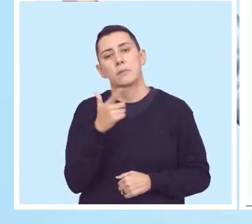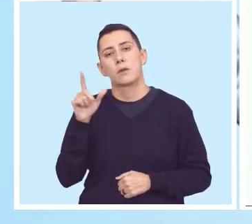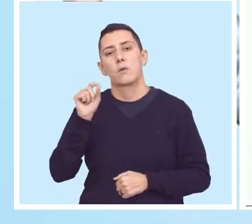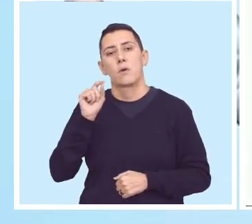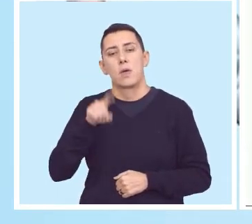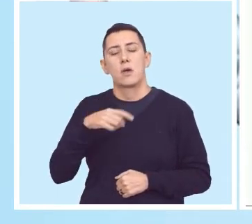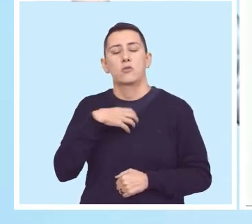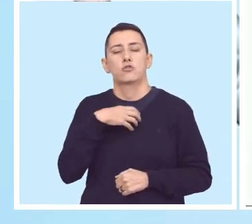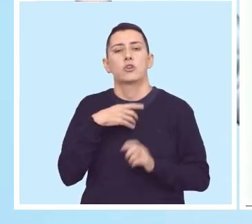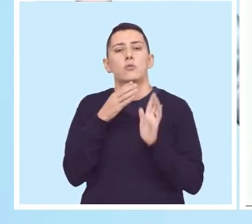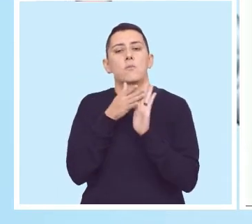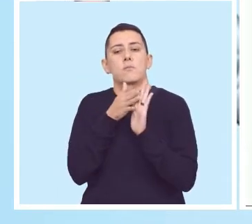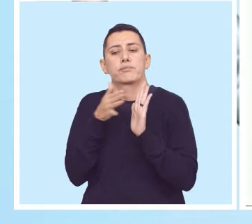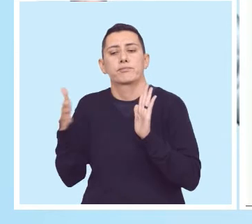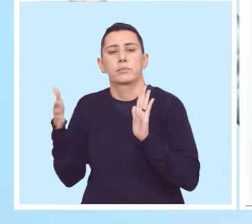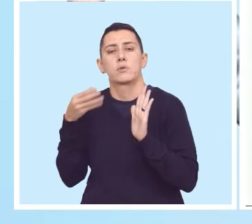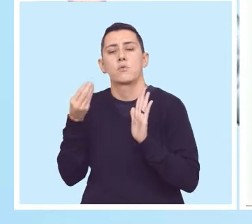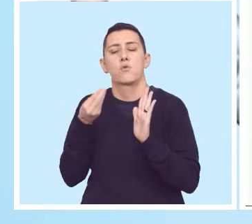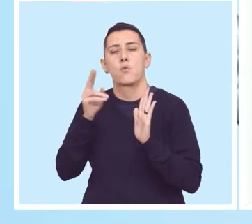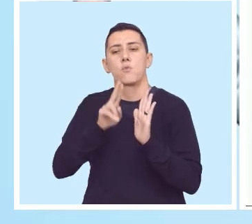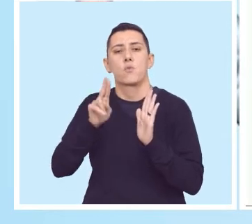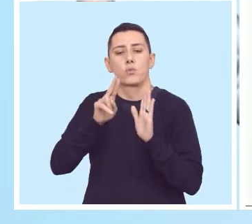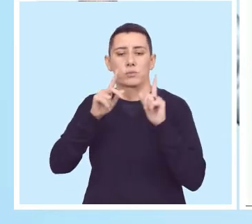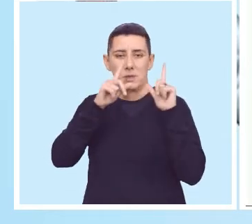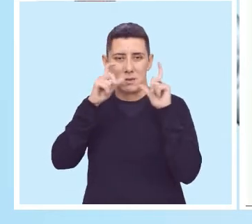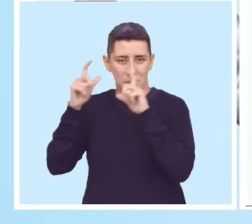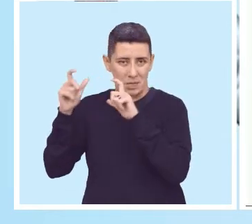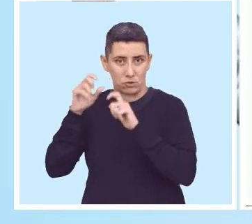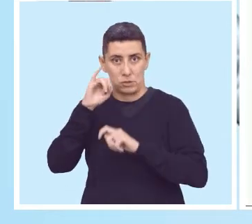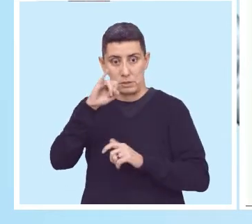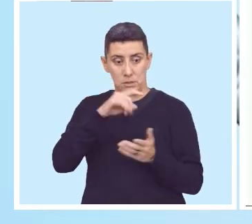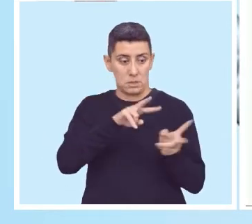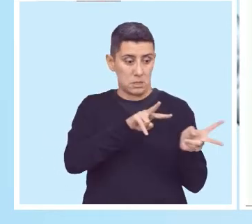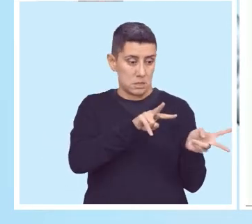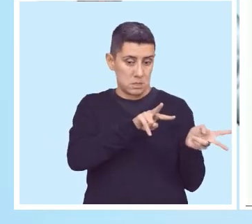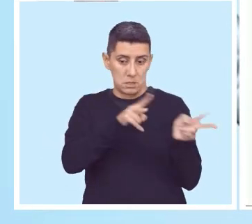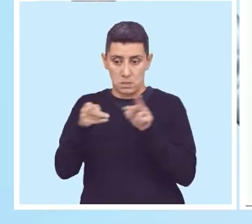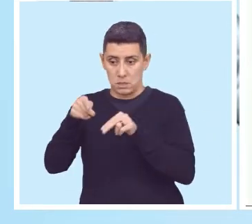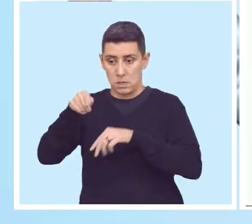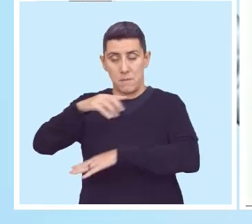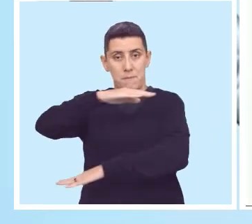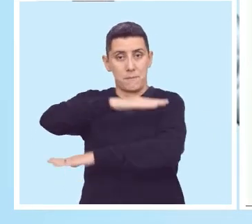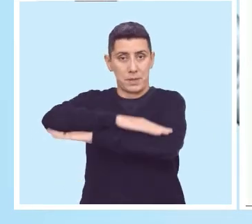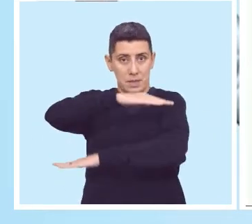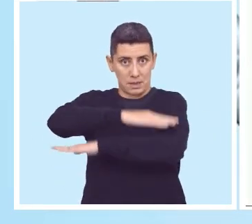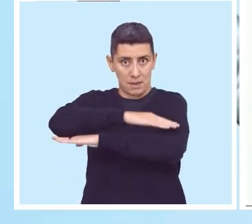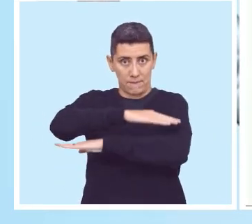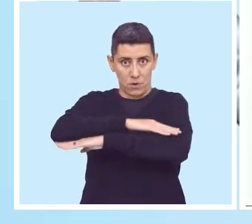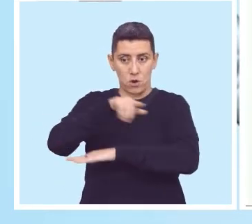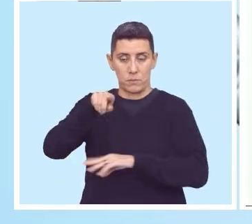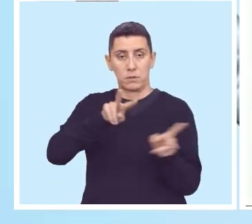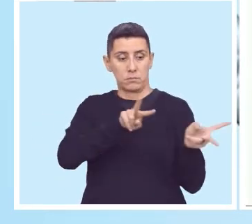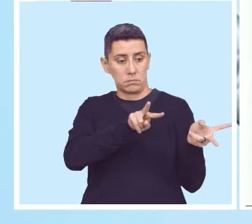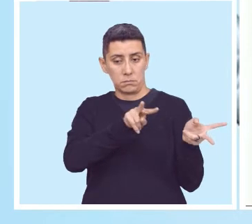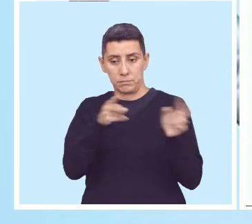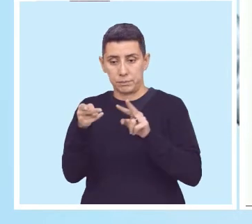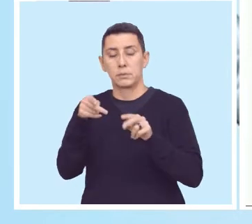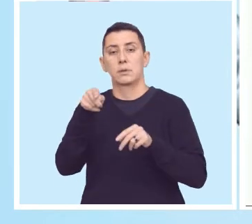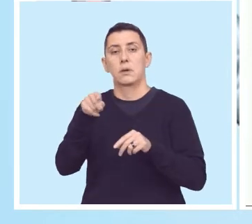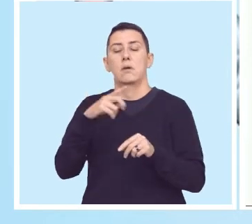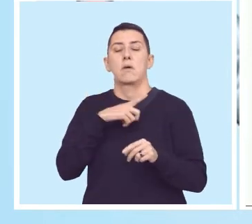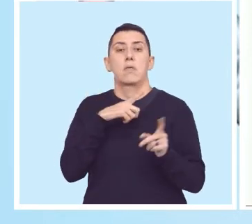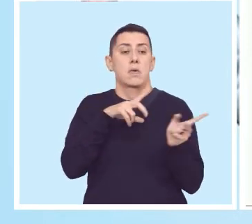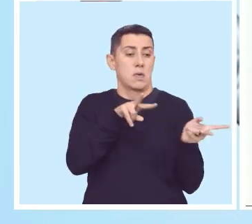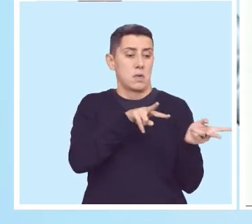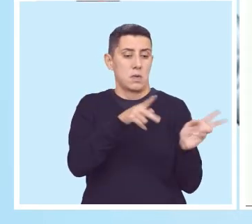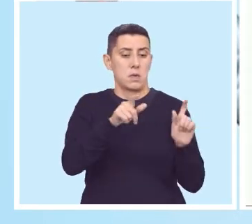imagens. Todas as vezes que o usuário ele submete uma imagem para a plataforma Curupira, para o portal web, a imagem ela passa por uma